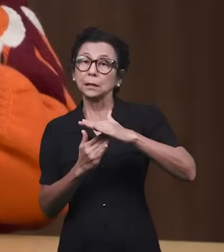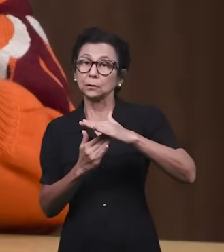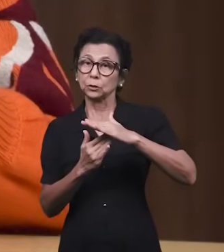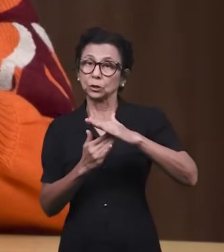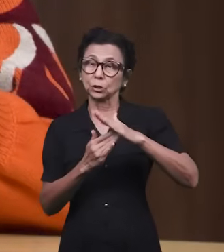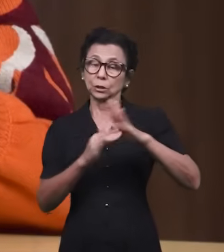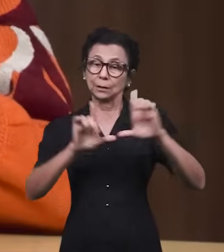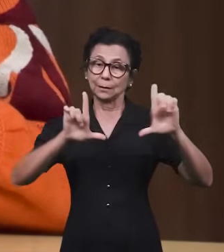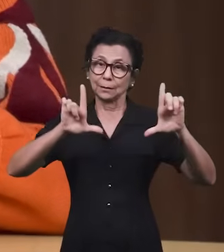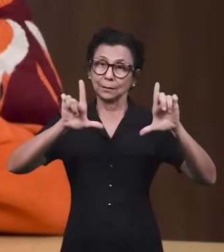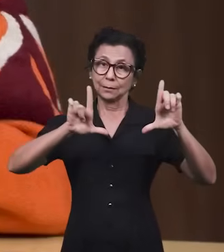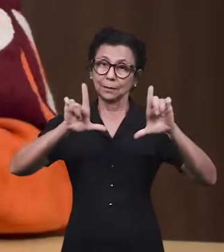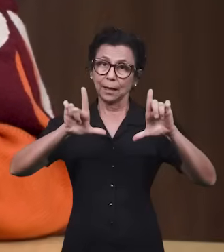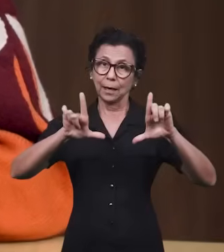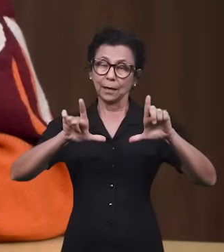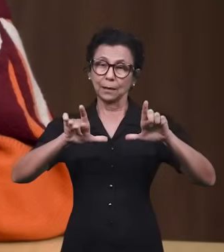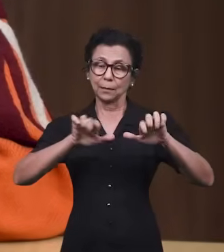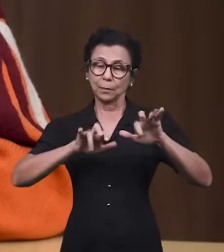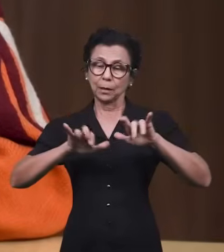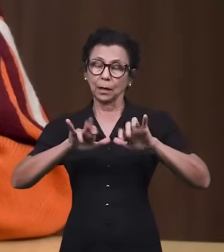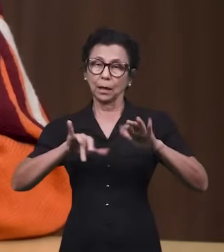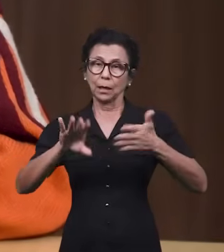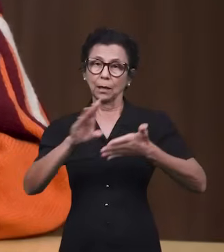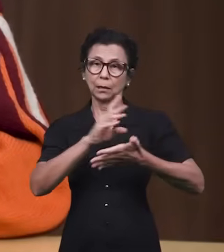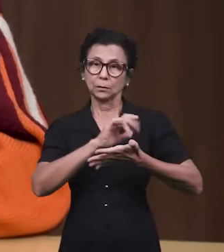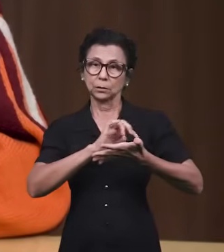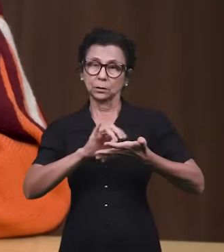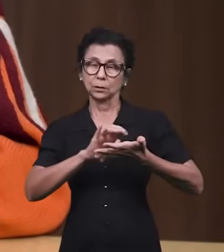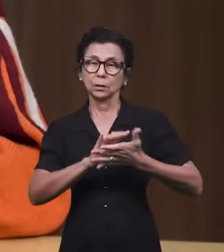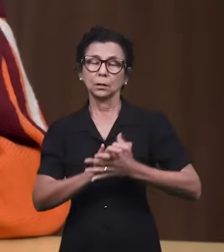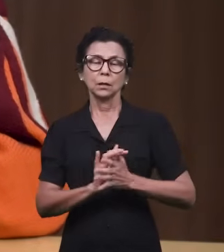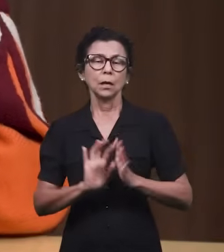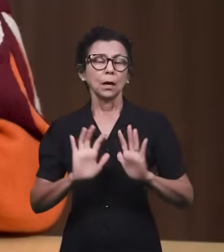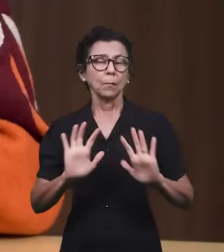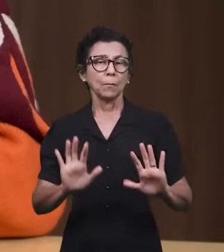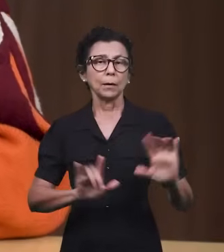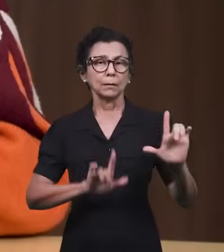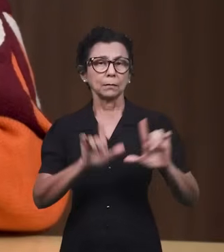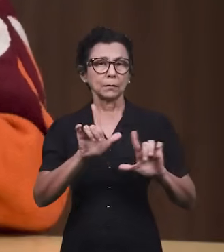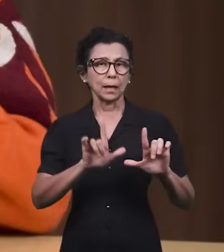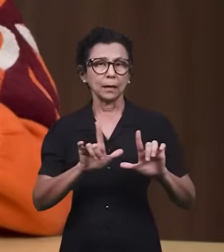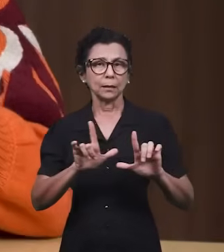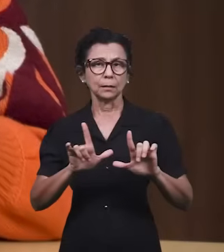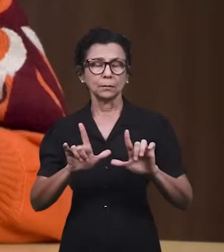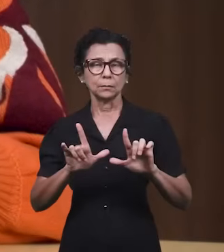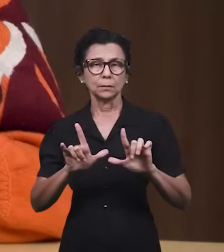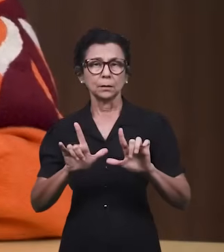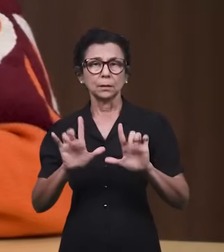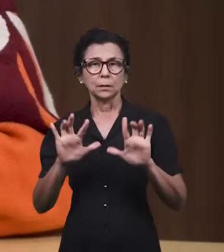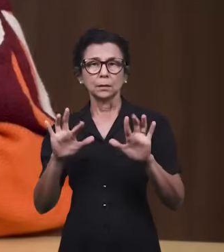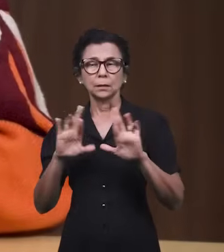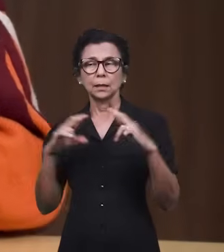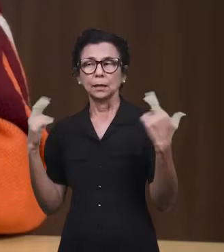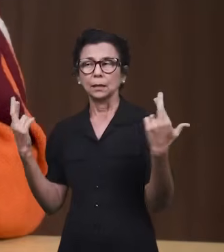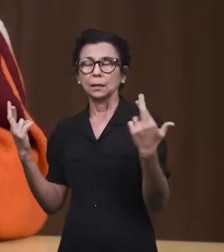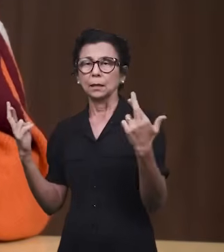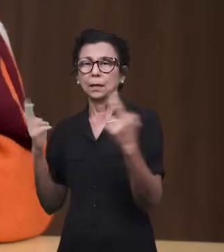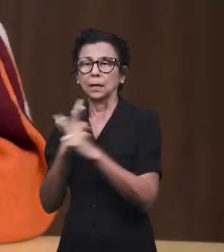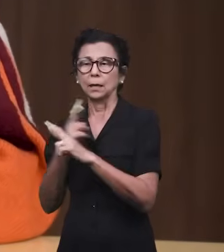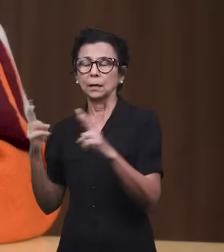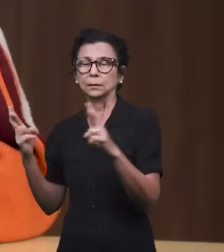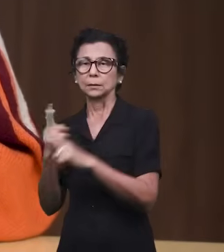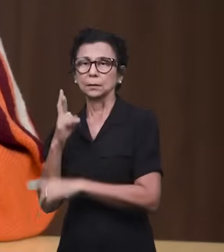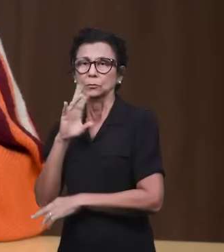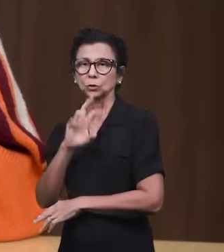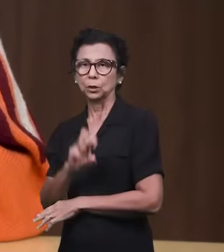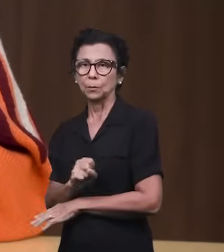pode substituir os nossos afetos, as nossas relações. Então, eles navegando por redes, por vídeo, por